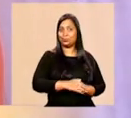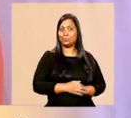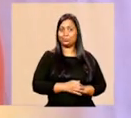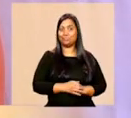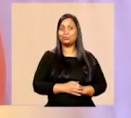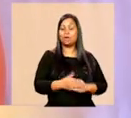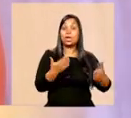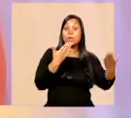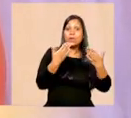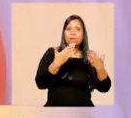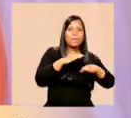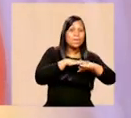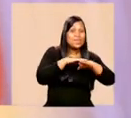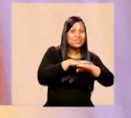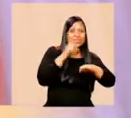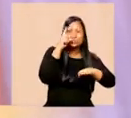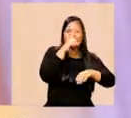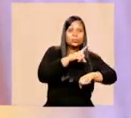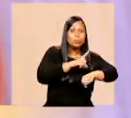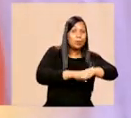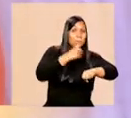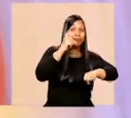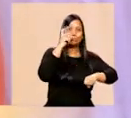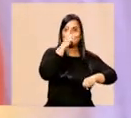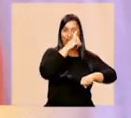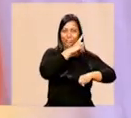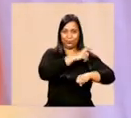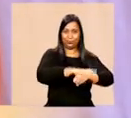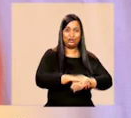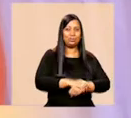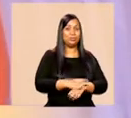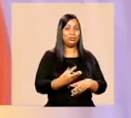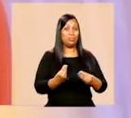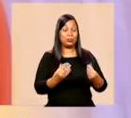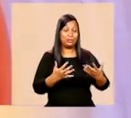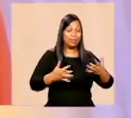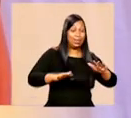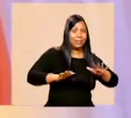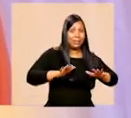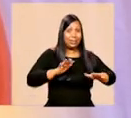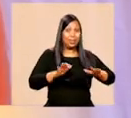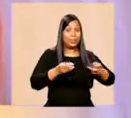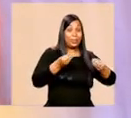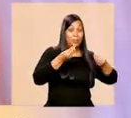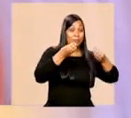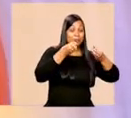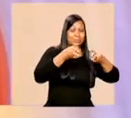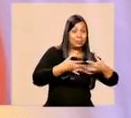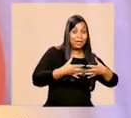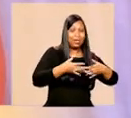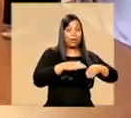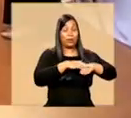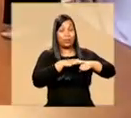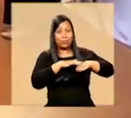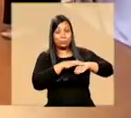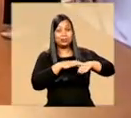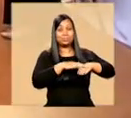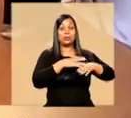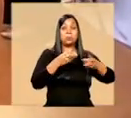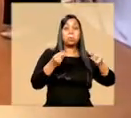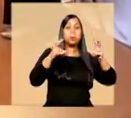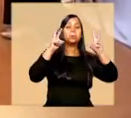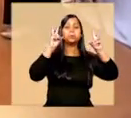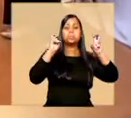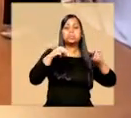difícil. É uma conversa muito difícil em um momento muito difícil. Cheio de tabus, como você disse, né?